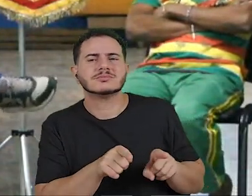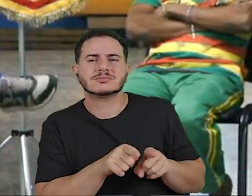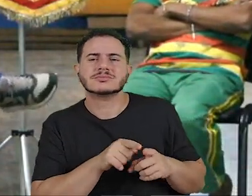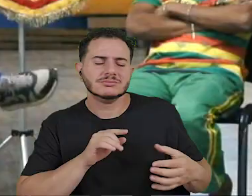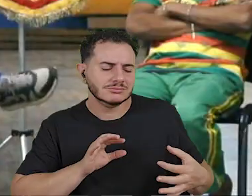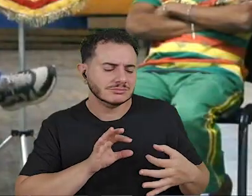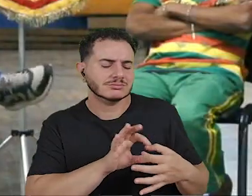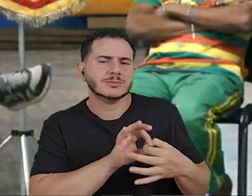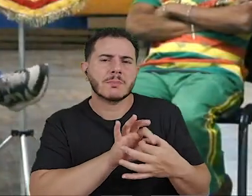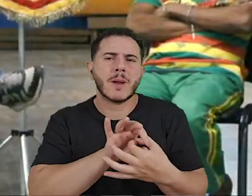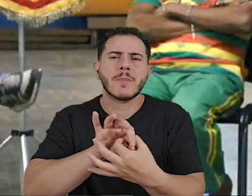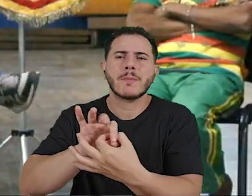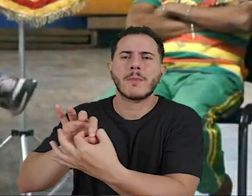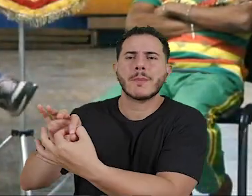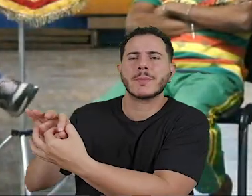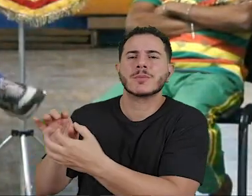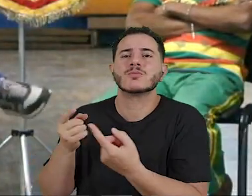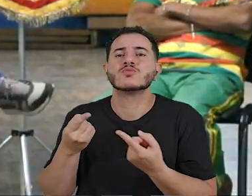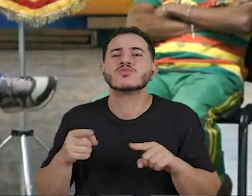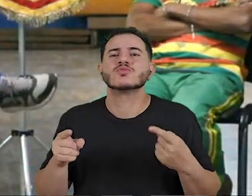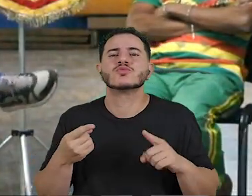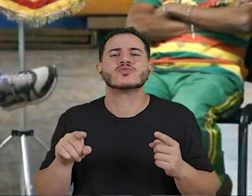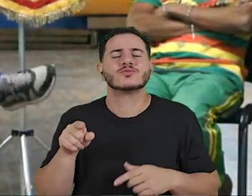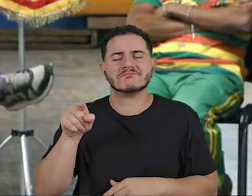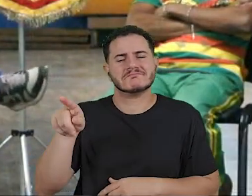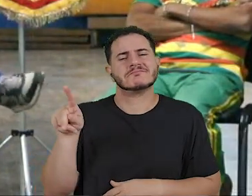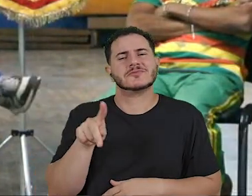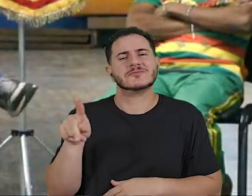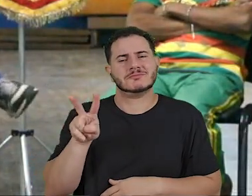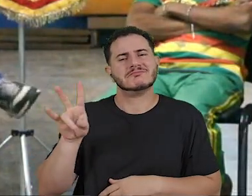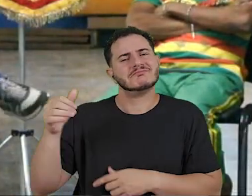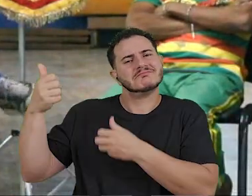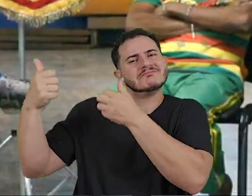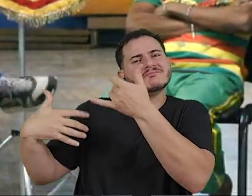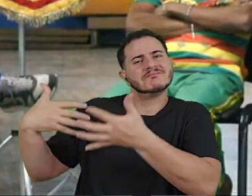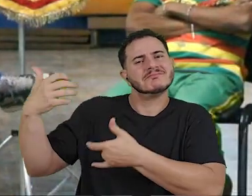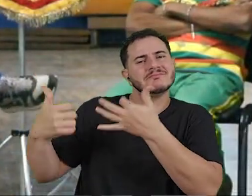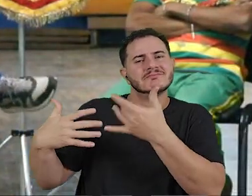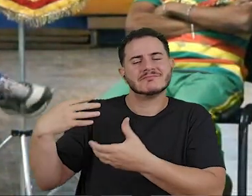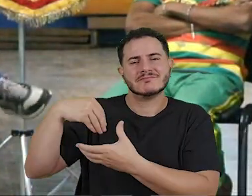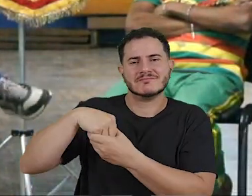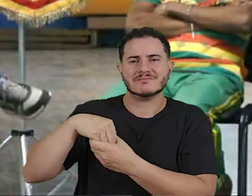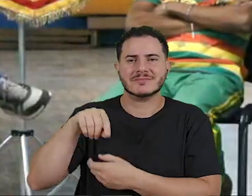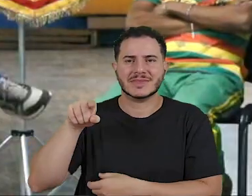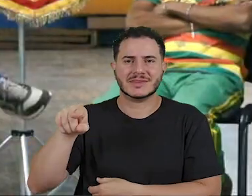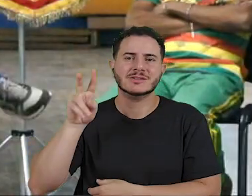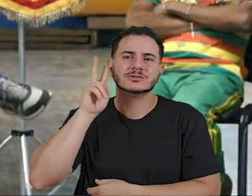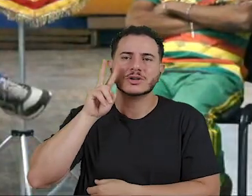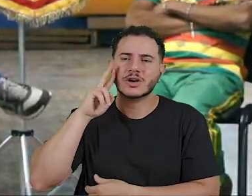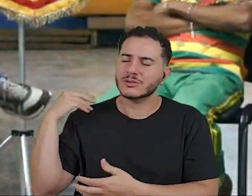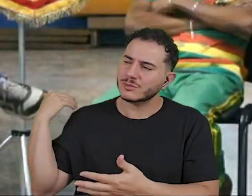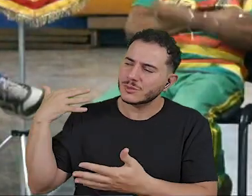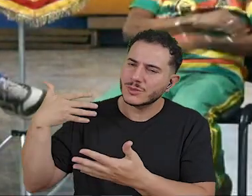percussionista, também toca outros instrumentos. Vou deixar que o mestre fale um pouco sobre essa trajetória dele na música também.